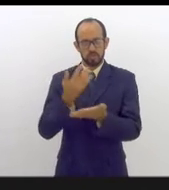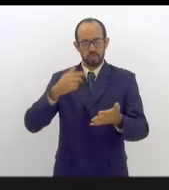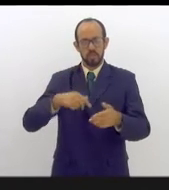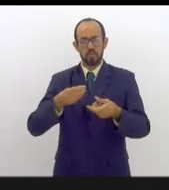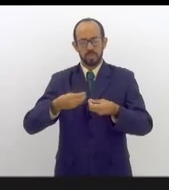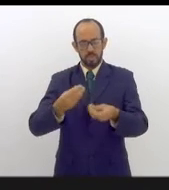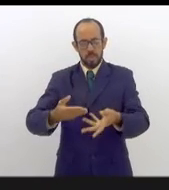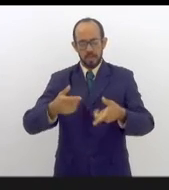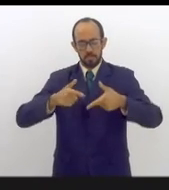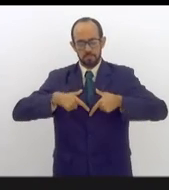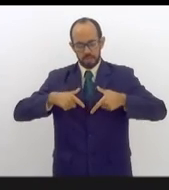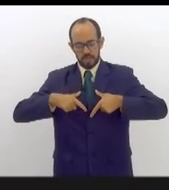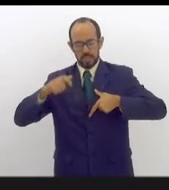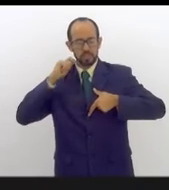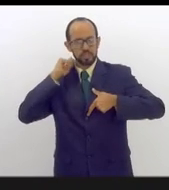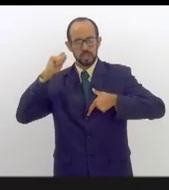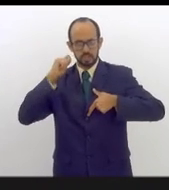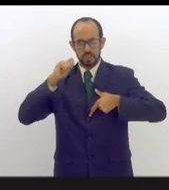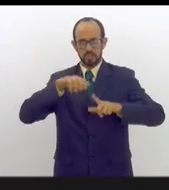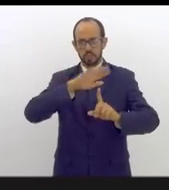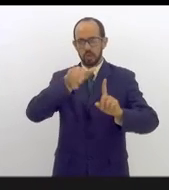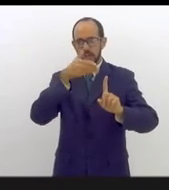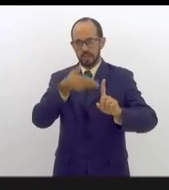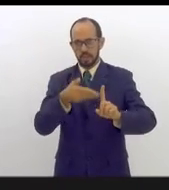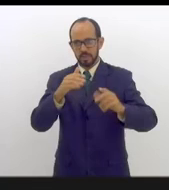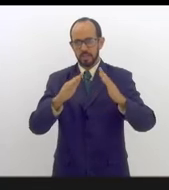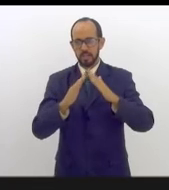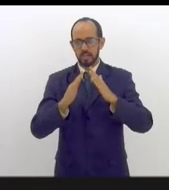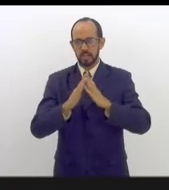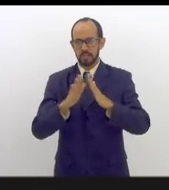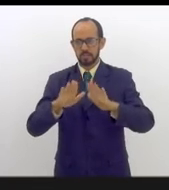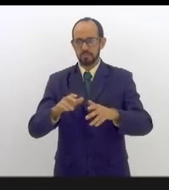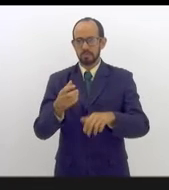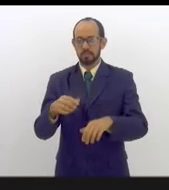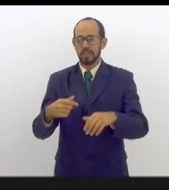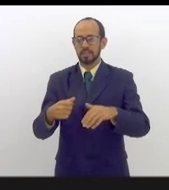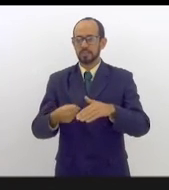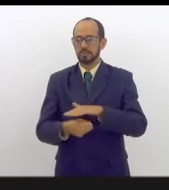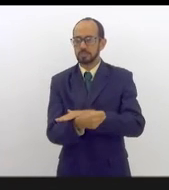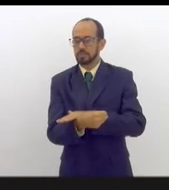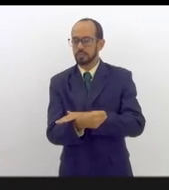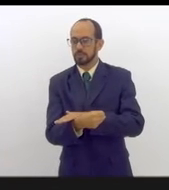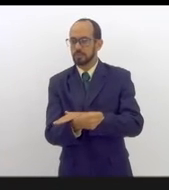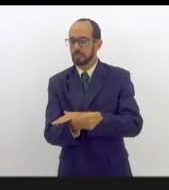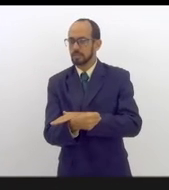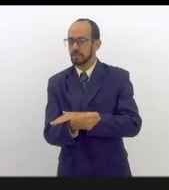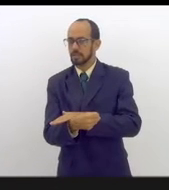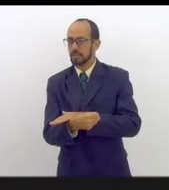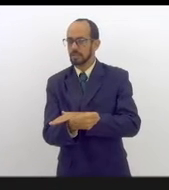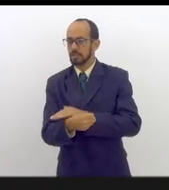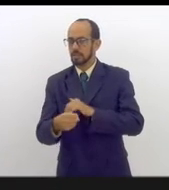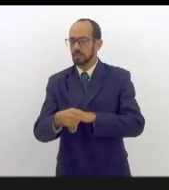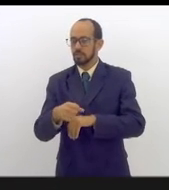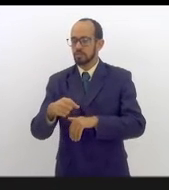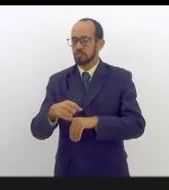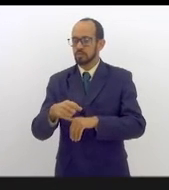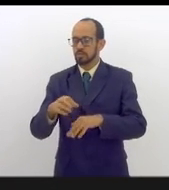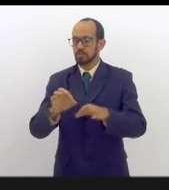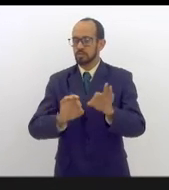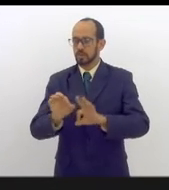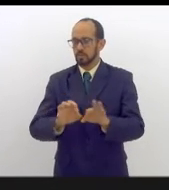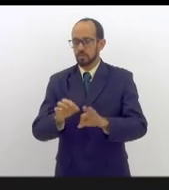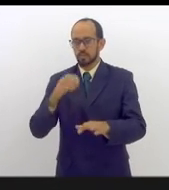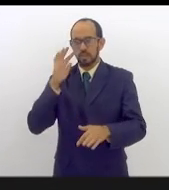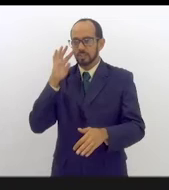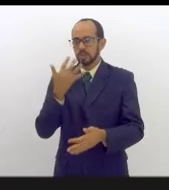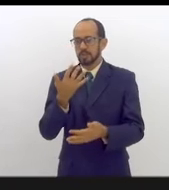né, honrarias da casa, que a gente possa conceder até o final dos nossos mandatos. Eu tenho um projeto de resolução que foi publicado